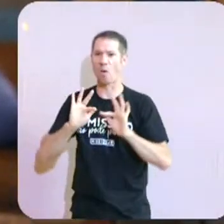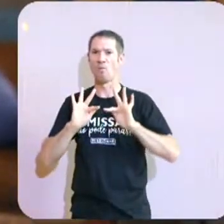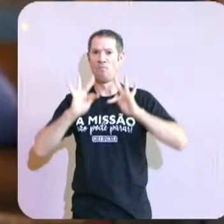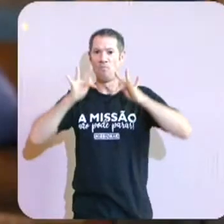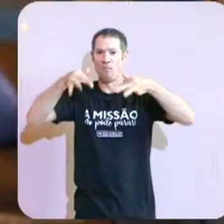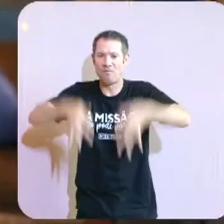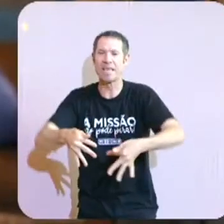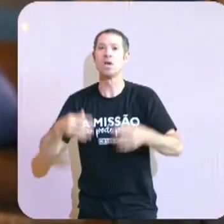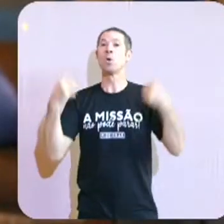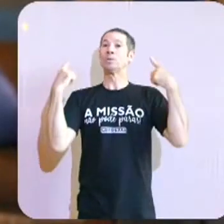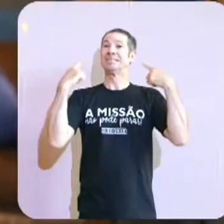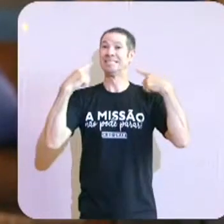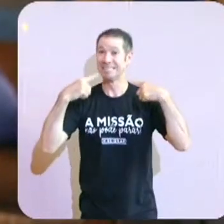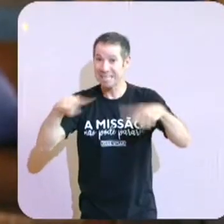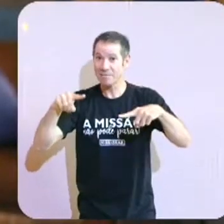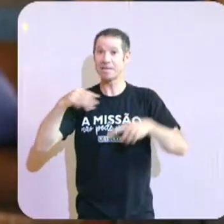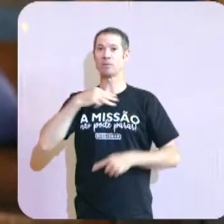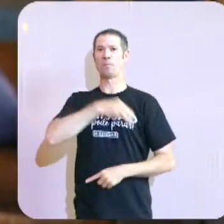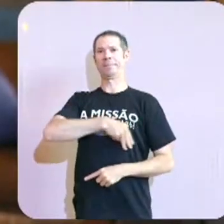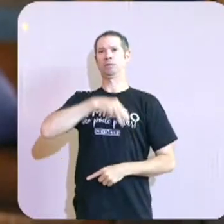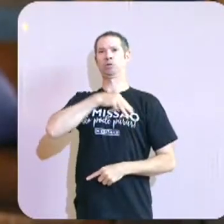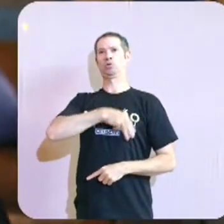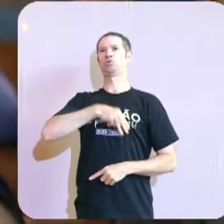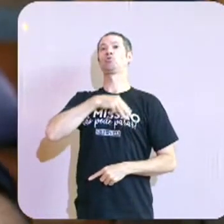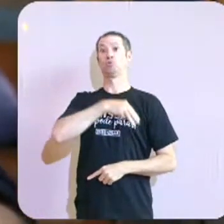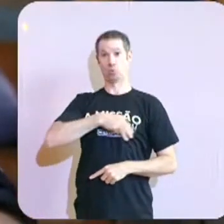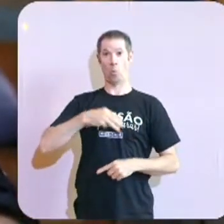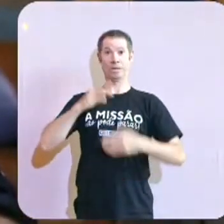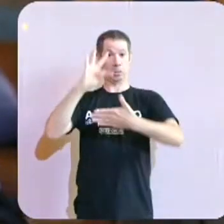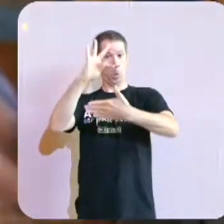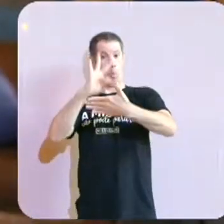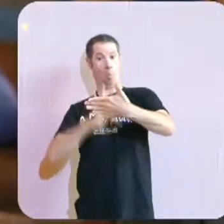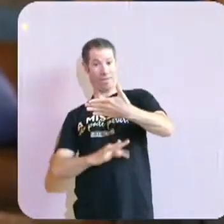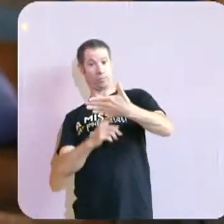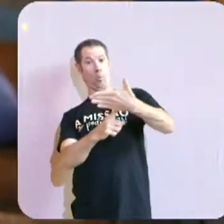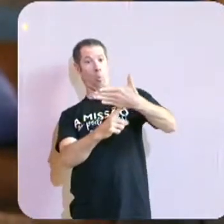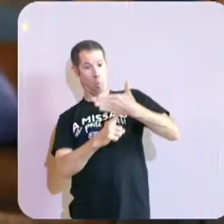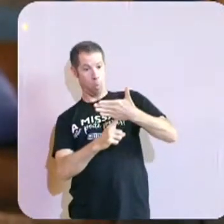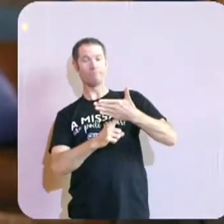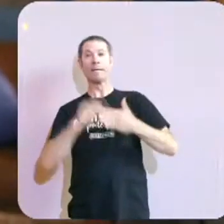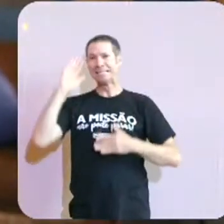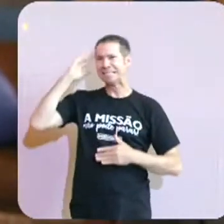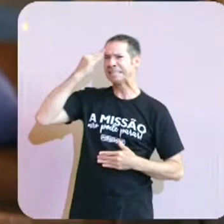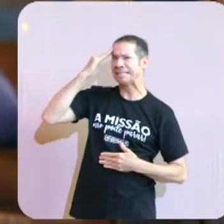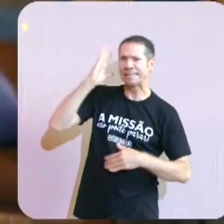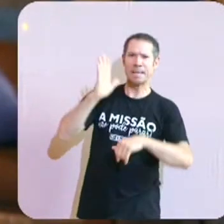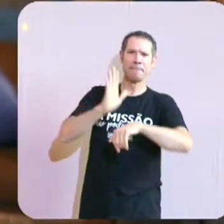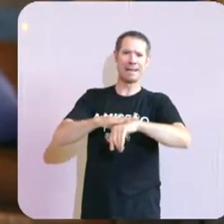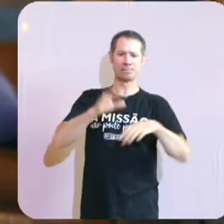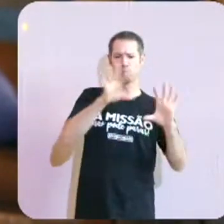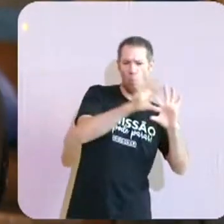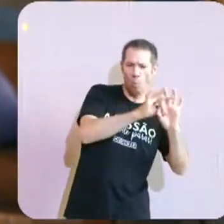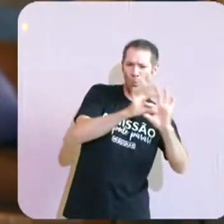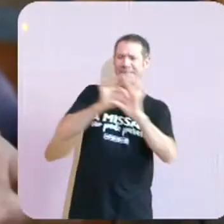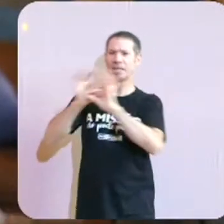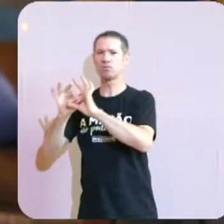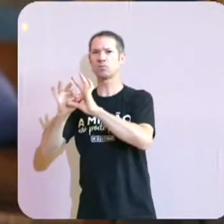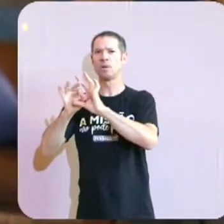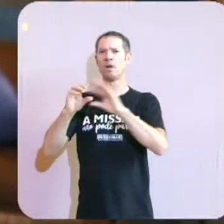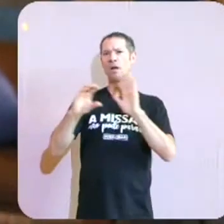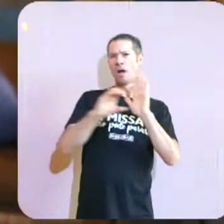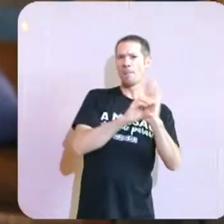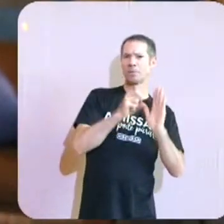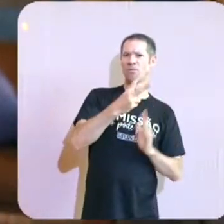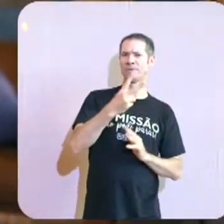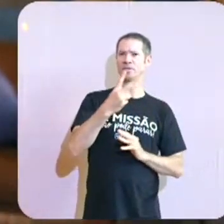para sermos desafiados pelas lições tão ricas que esse texto tem para nos dar, a gente precisa entender um pouquinho mais do contexto. E o capítulo 24